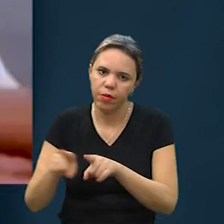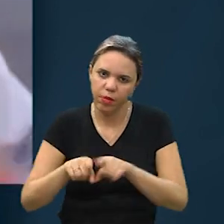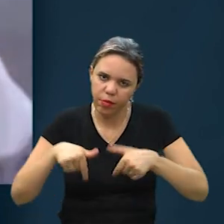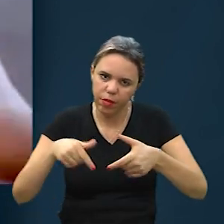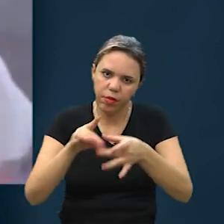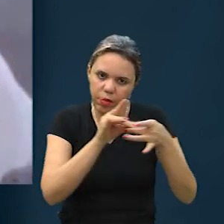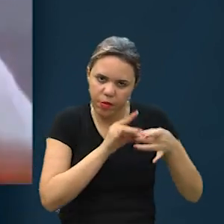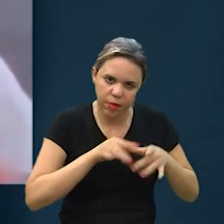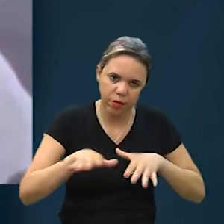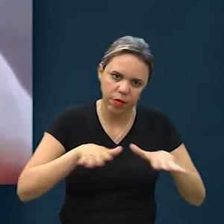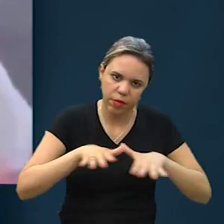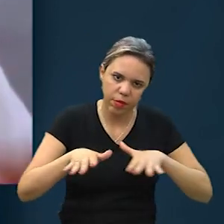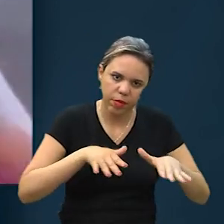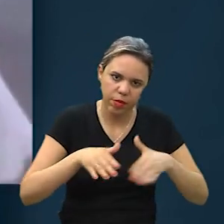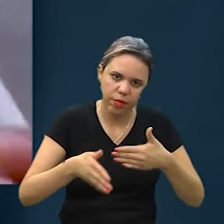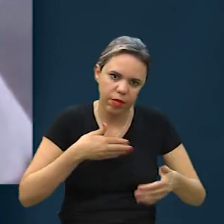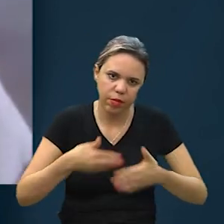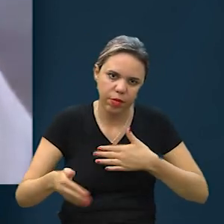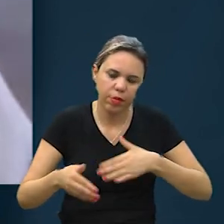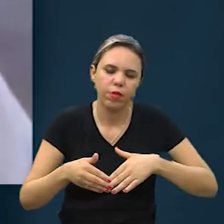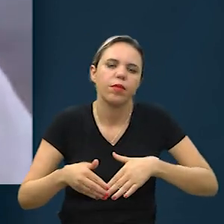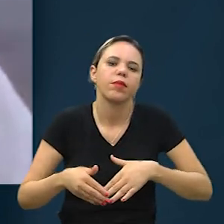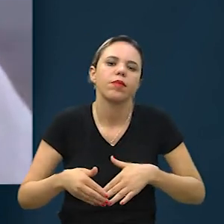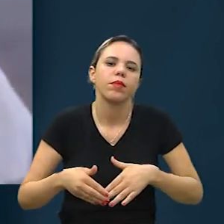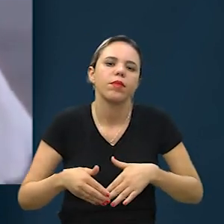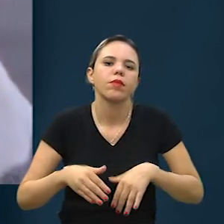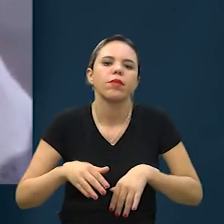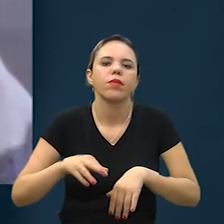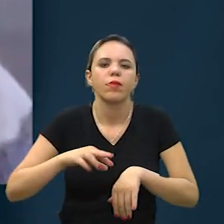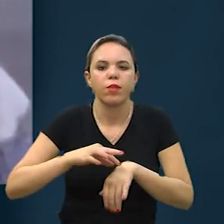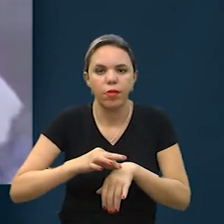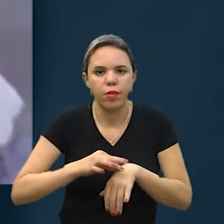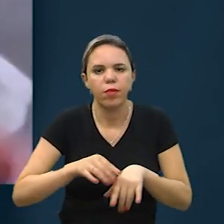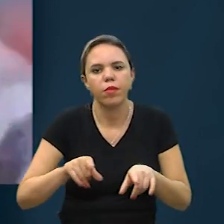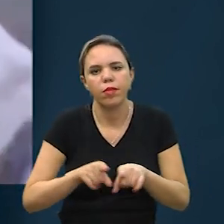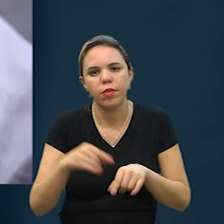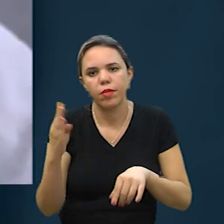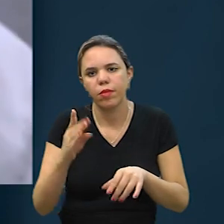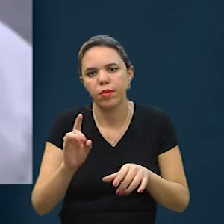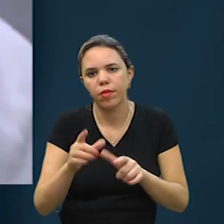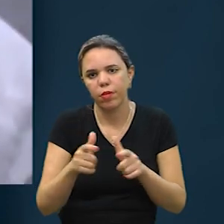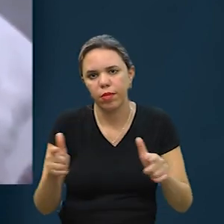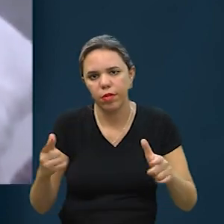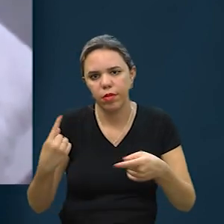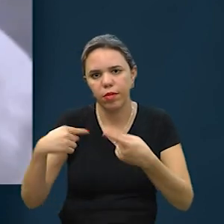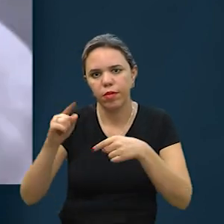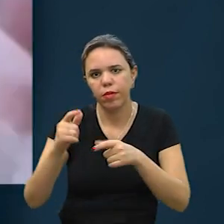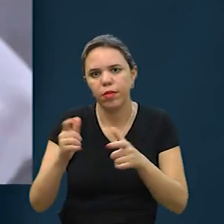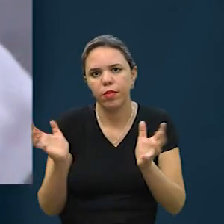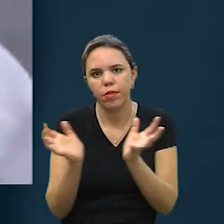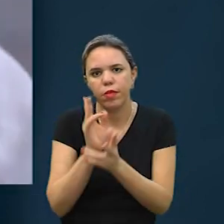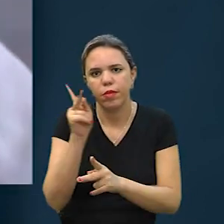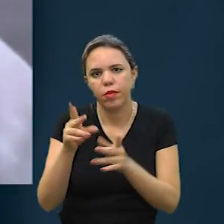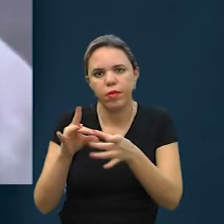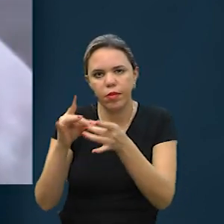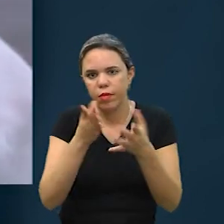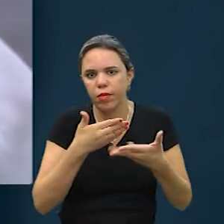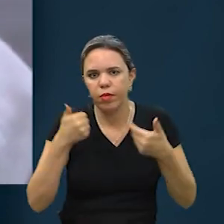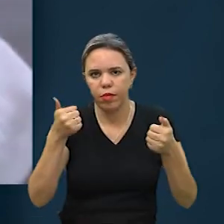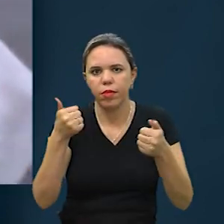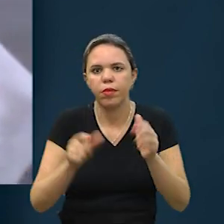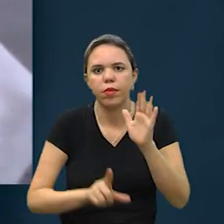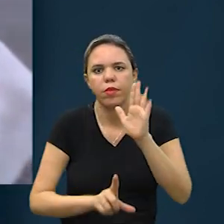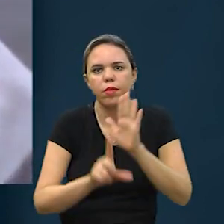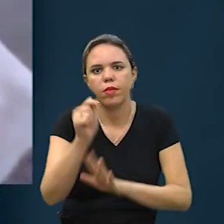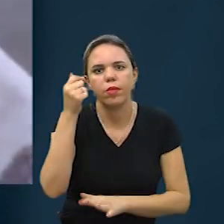mas fortaleça esse movimento independente da etnia. Por quê? O Brasil só vai crescer se esse corpo populacional melhorar